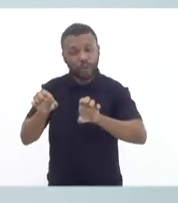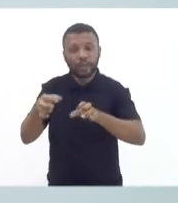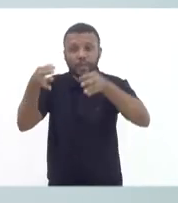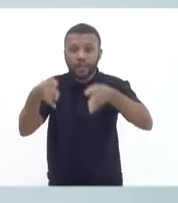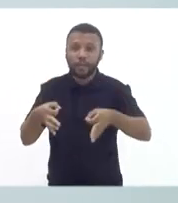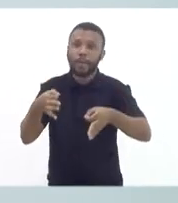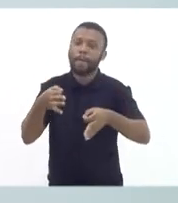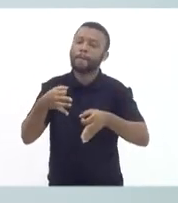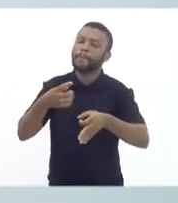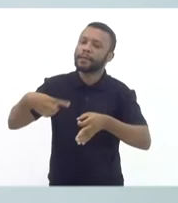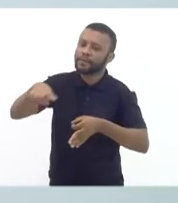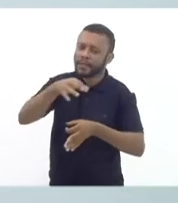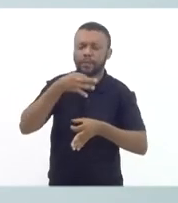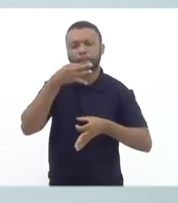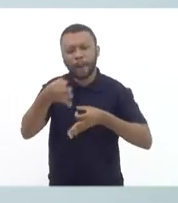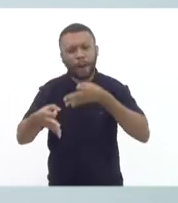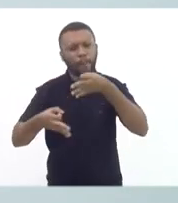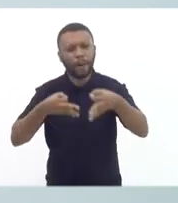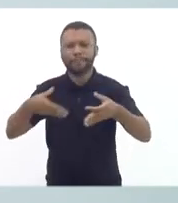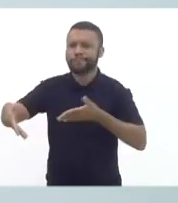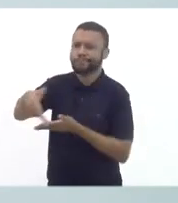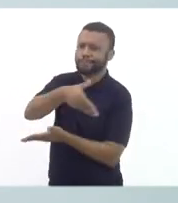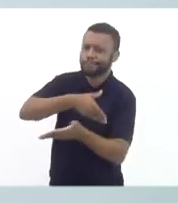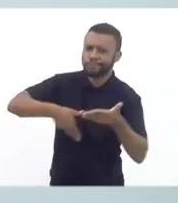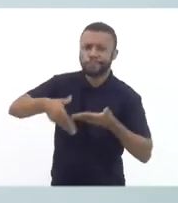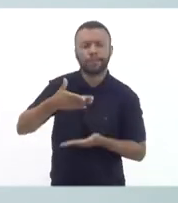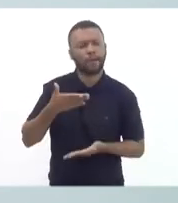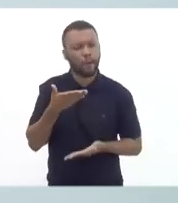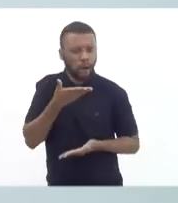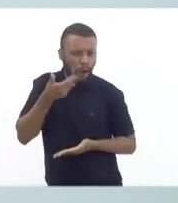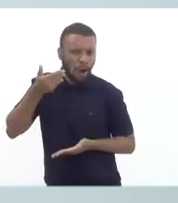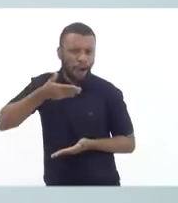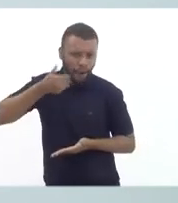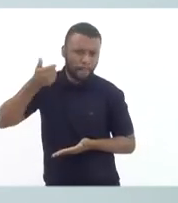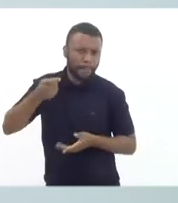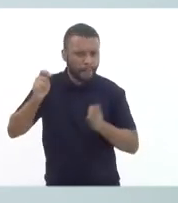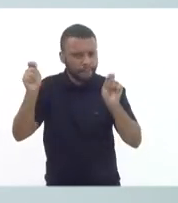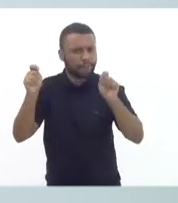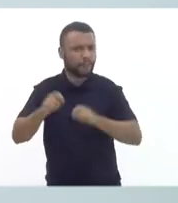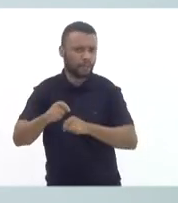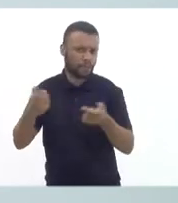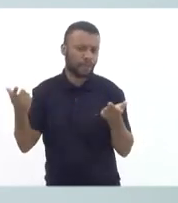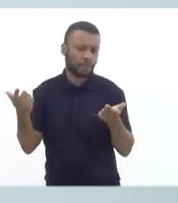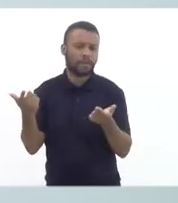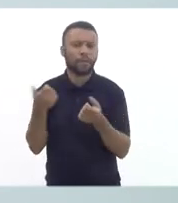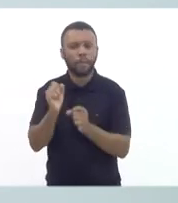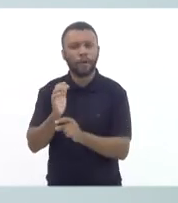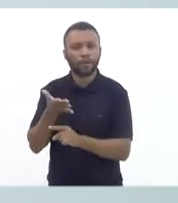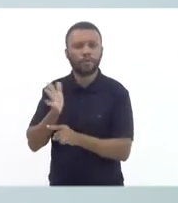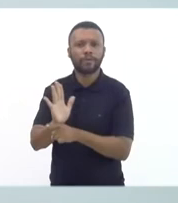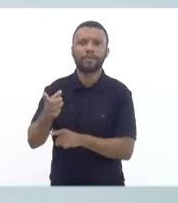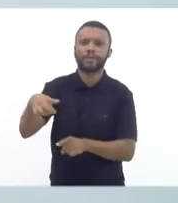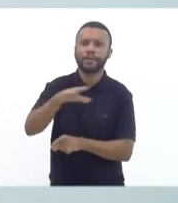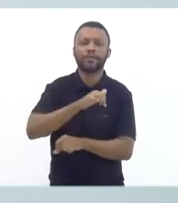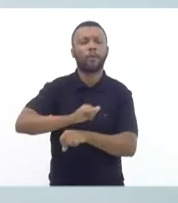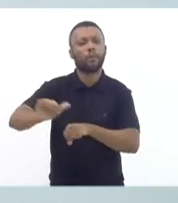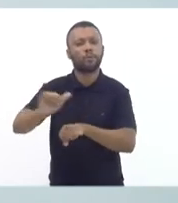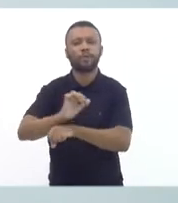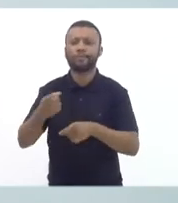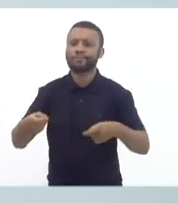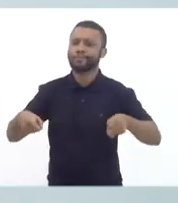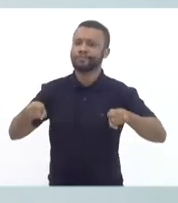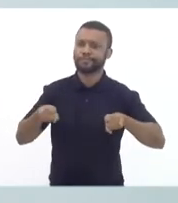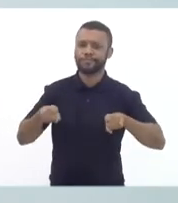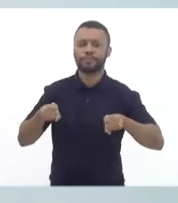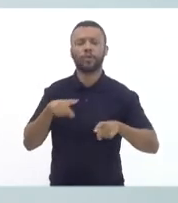a participação de todos valer a pena. E o que eu posso fazer por vocês é estar dando como instrumento o nosso mandato para